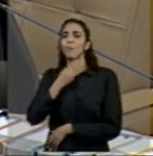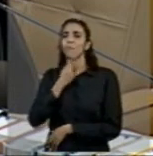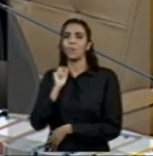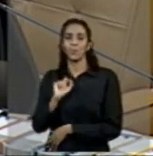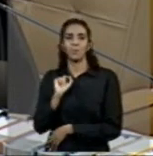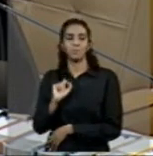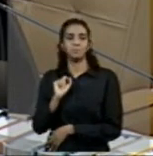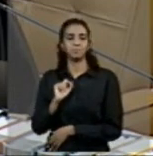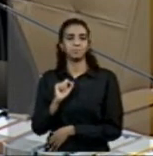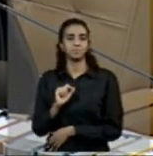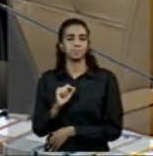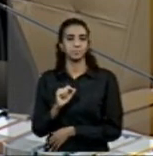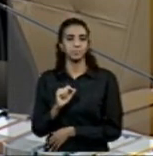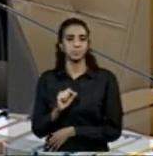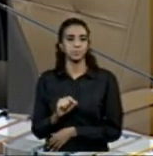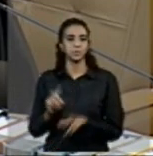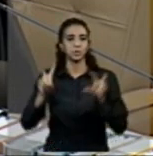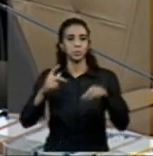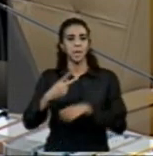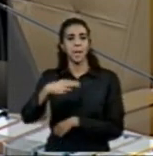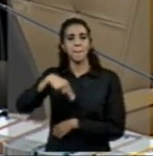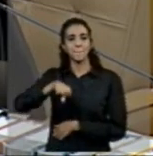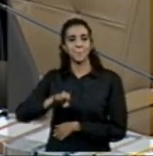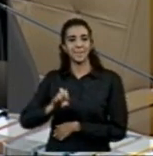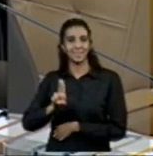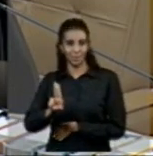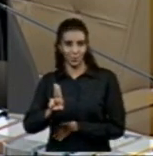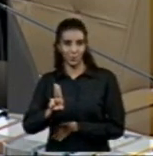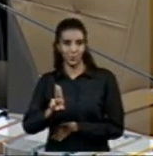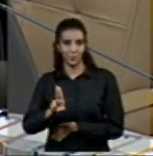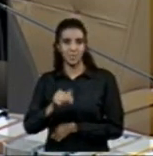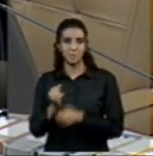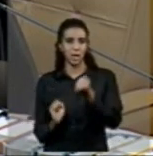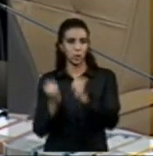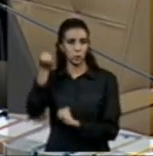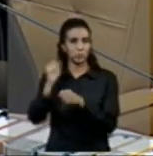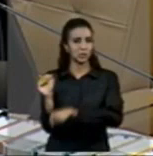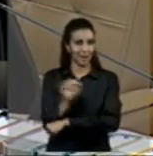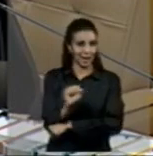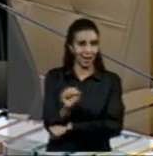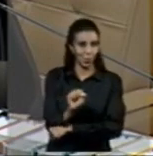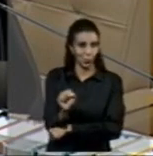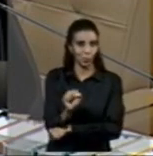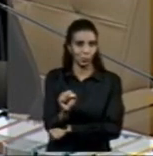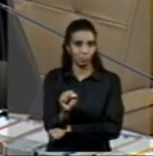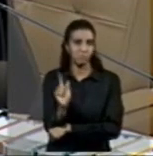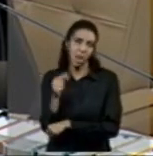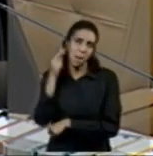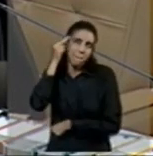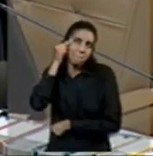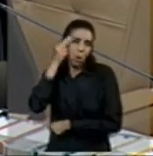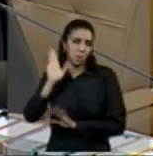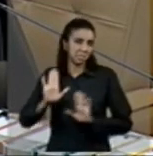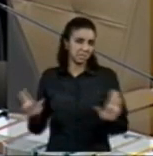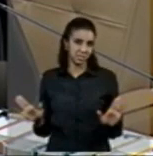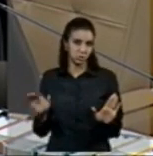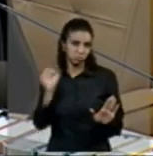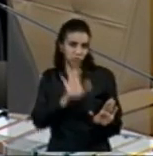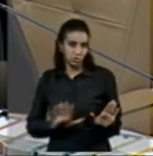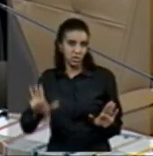sentido dos pneus, no caso da indústria automobilística, que seria uma hipótese, lato senso,